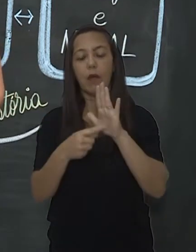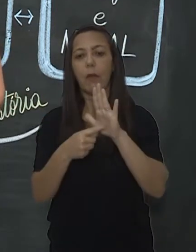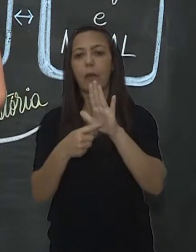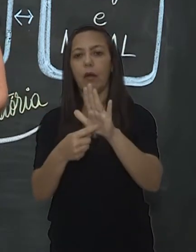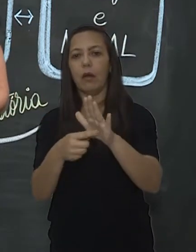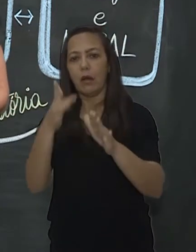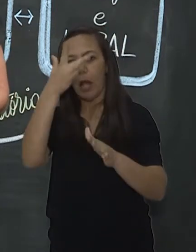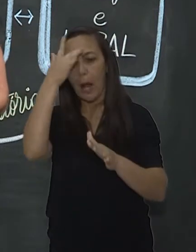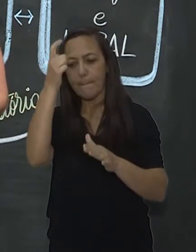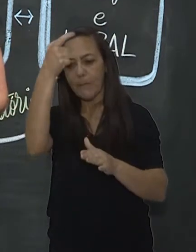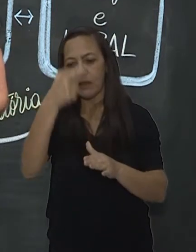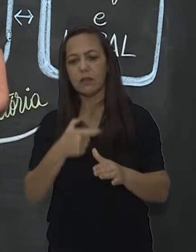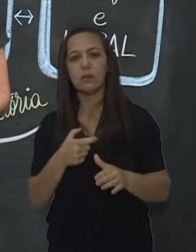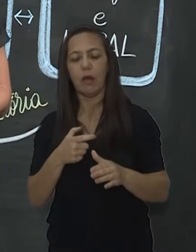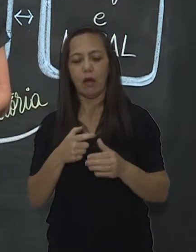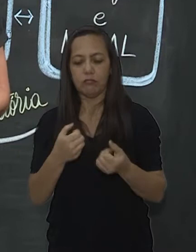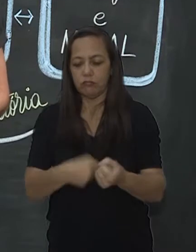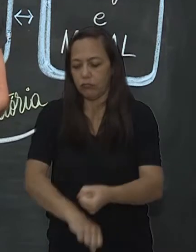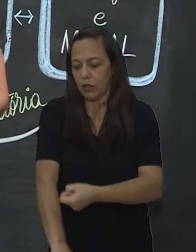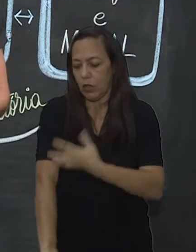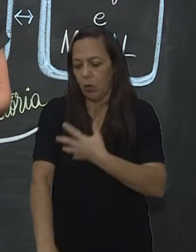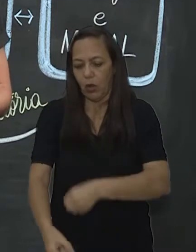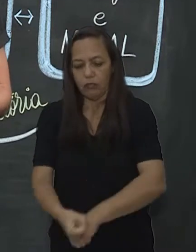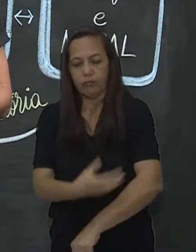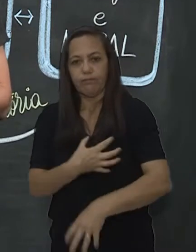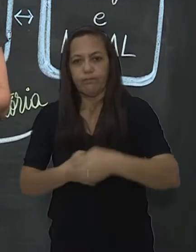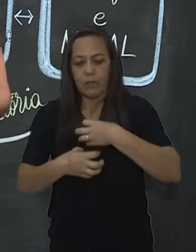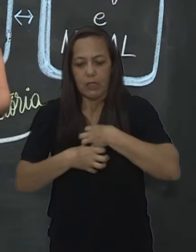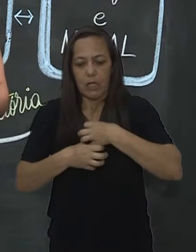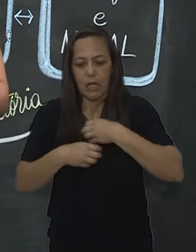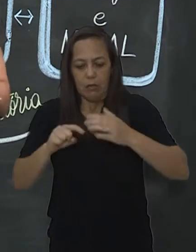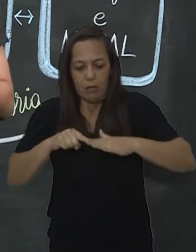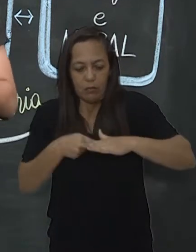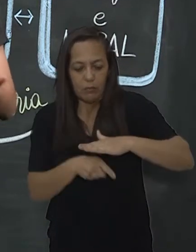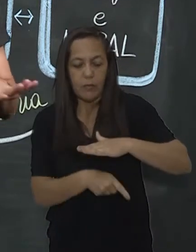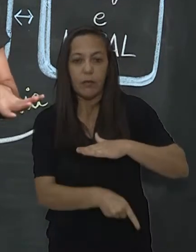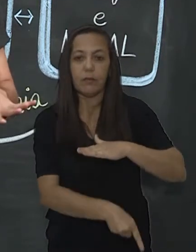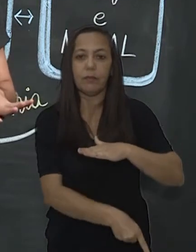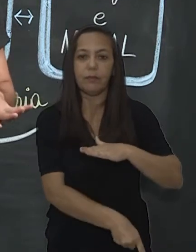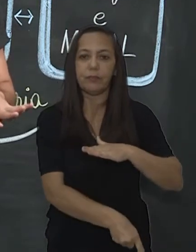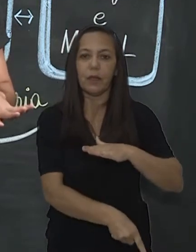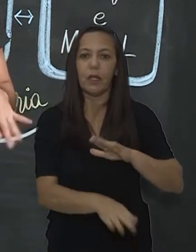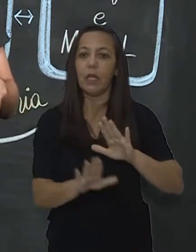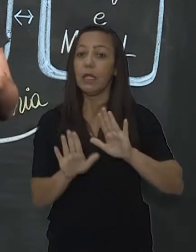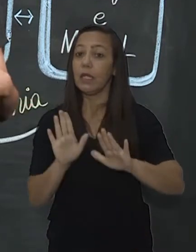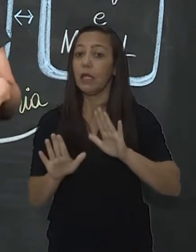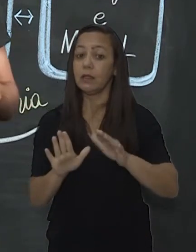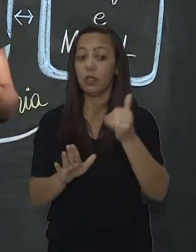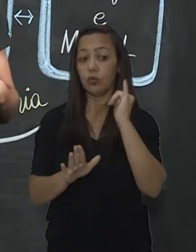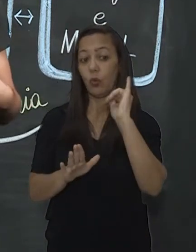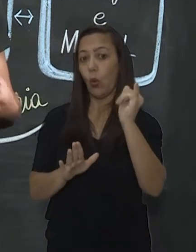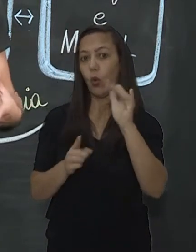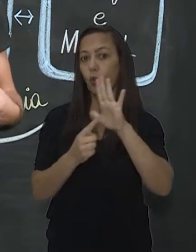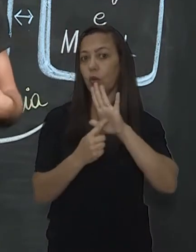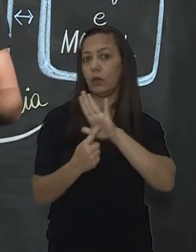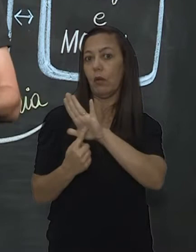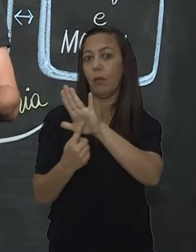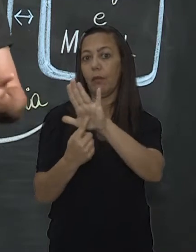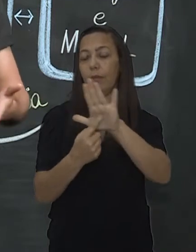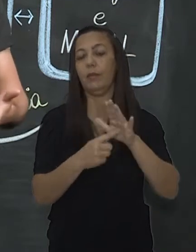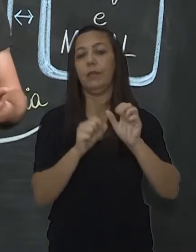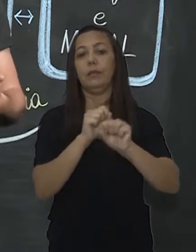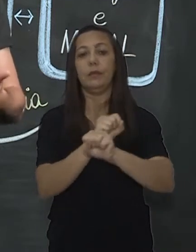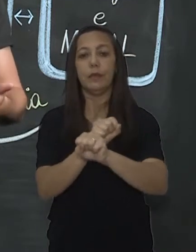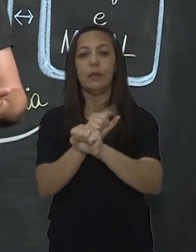do íntimo, do sentimento, daquilo que está lá dentro das nossas histórias e que muitas vezes não está tão exposto em um conto que é mais focado